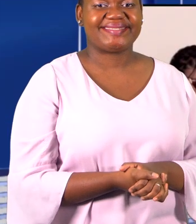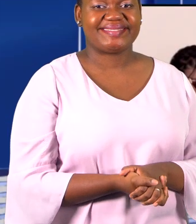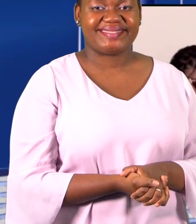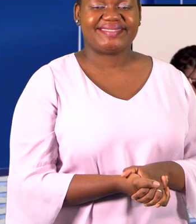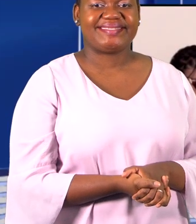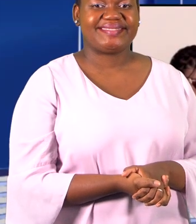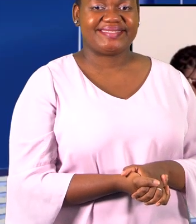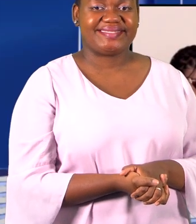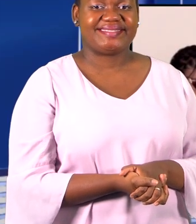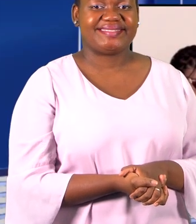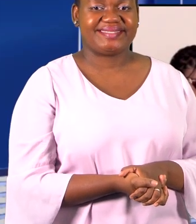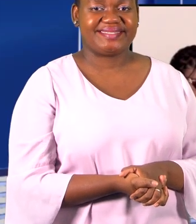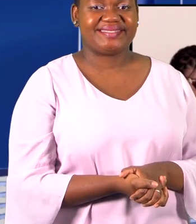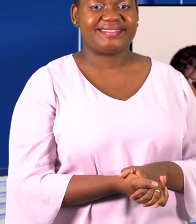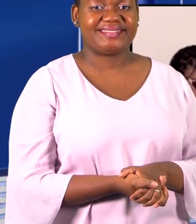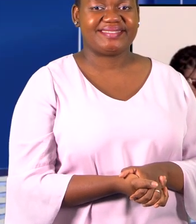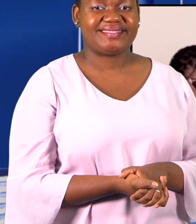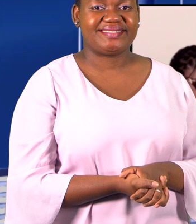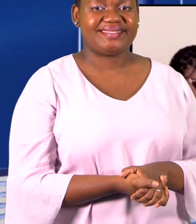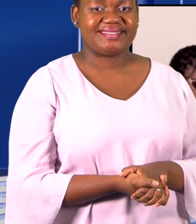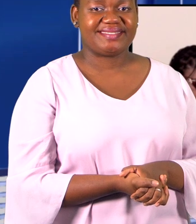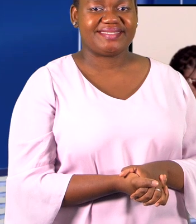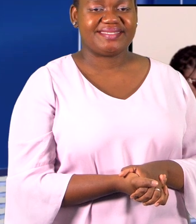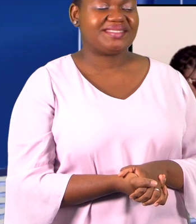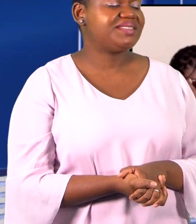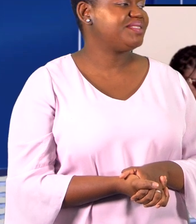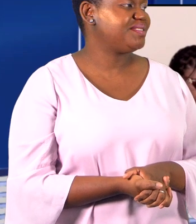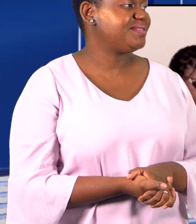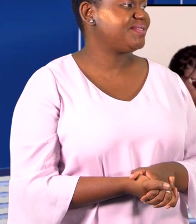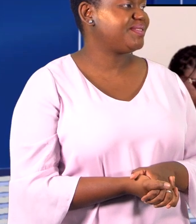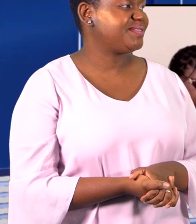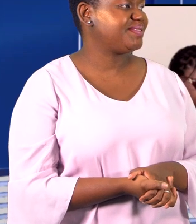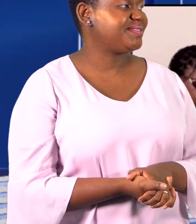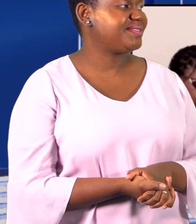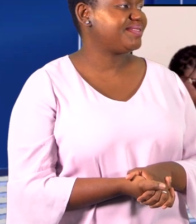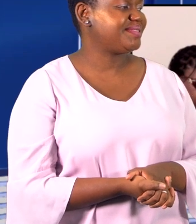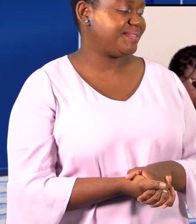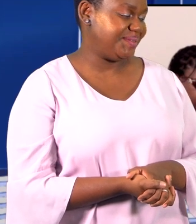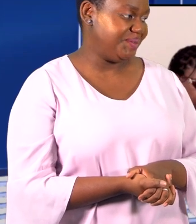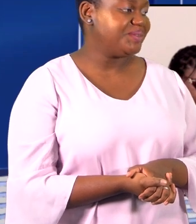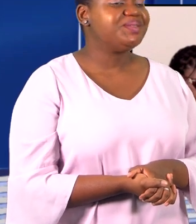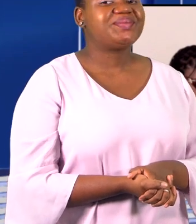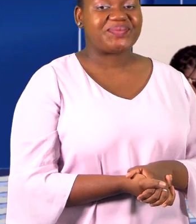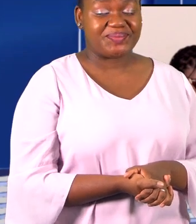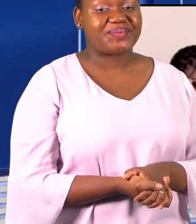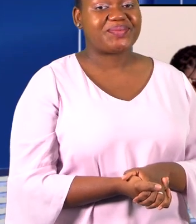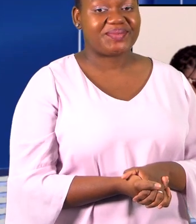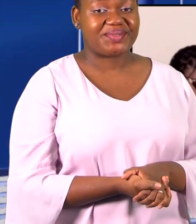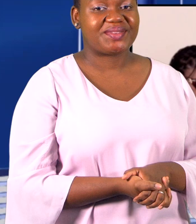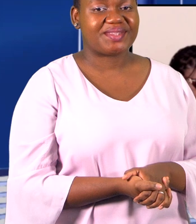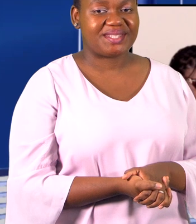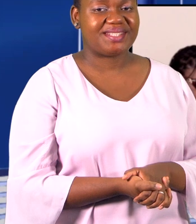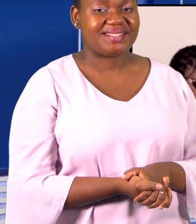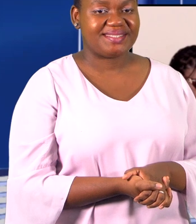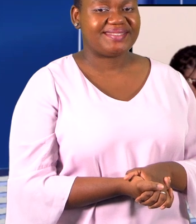Associação de Cegos e Ambliopis de Moçambique, ACAMU, recebeu 350 pares de óculos